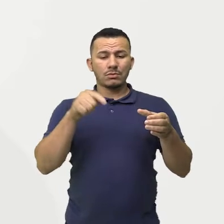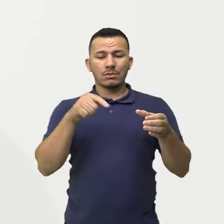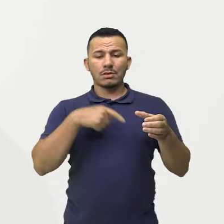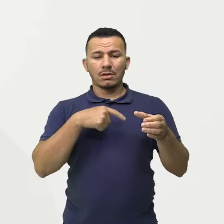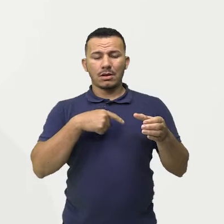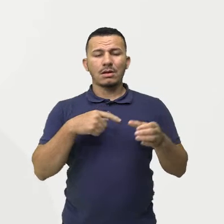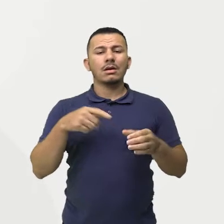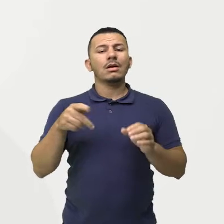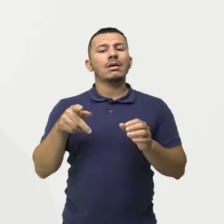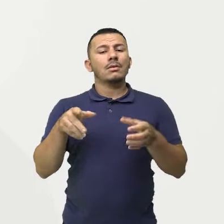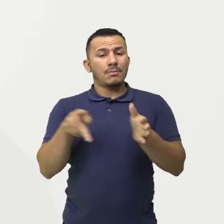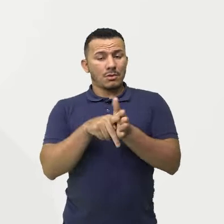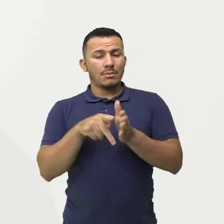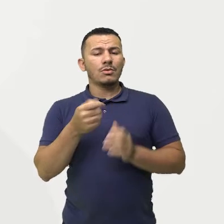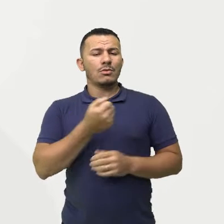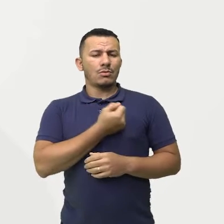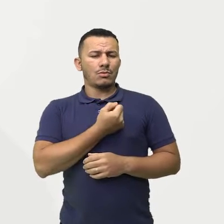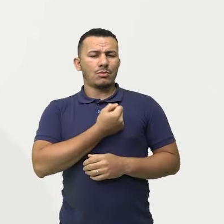conjunto dos números